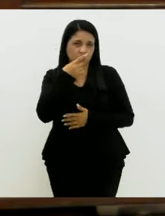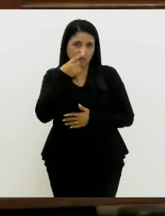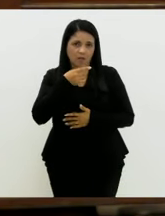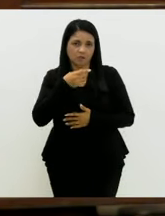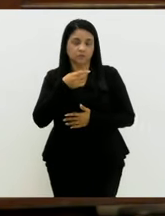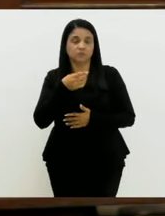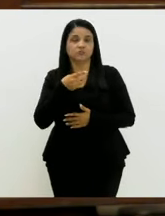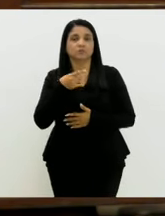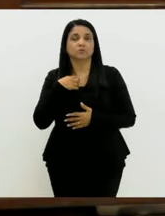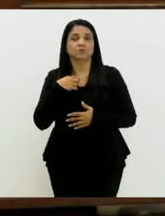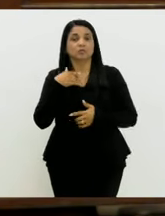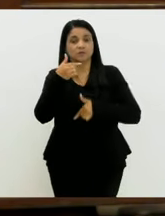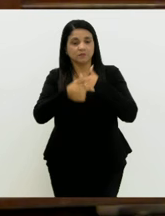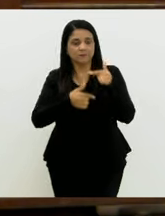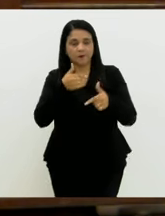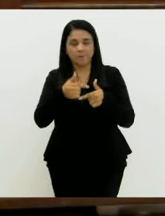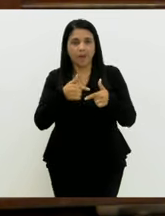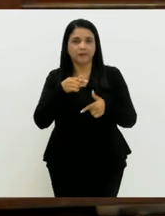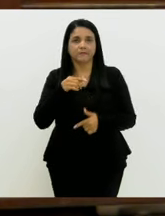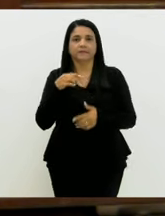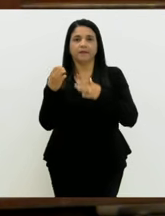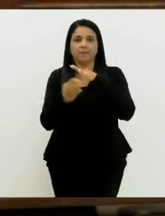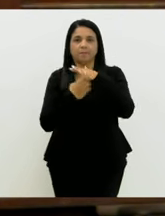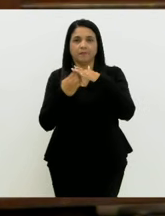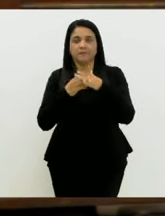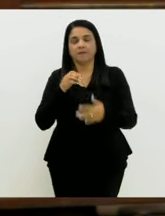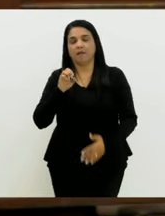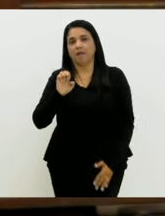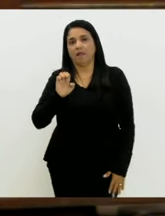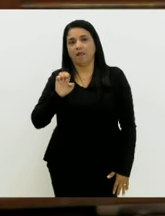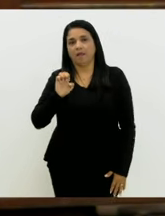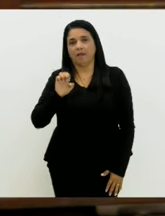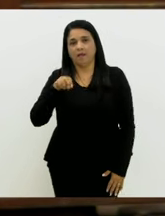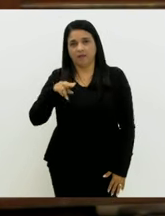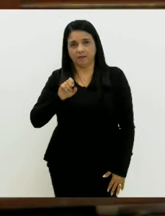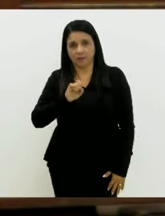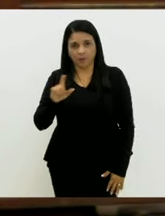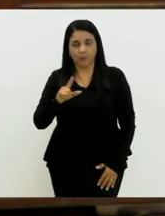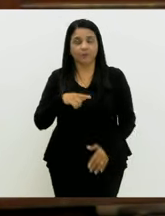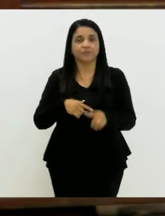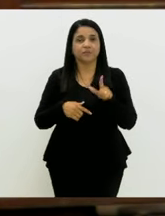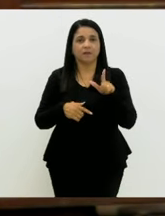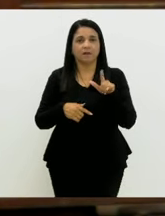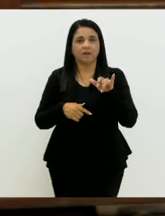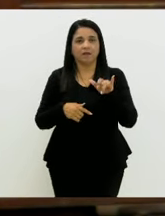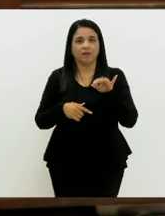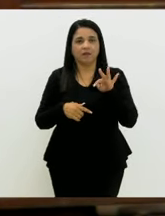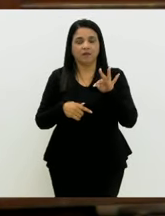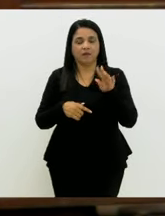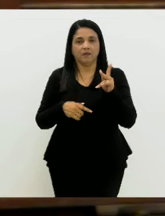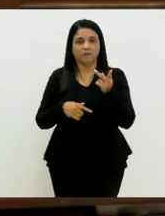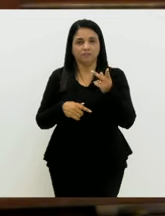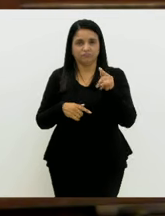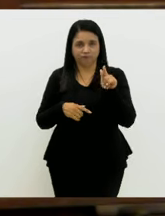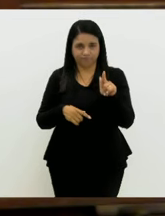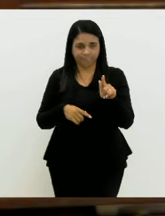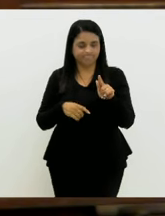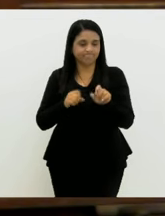serviço prestado pela Enel e pela Light. Realmente chegamos num ponto, senhor presidente, que não dá mais para continuar.